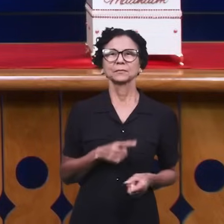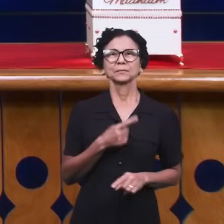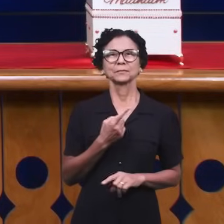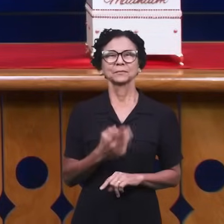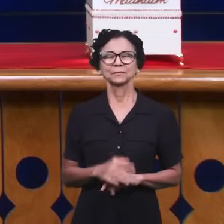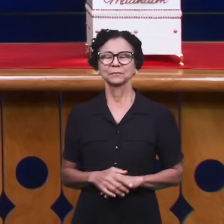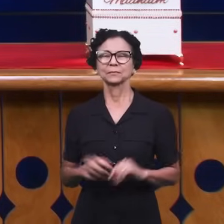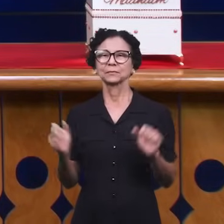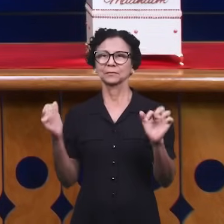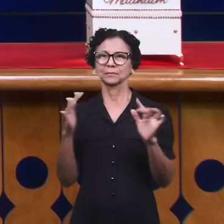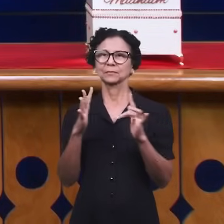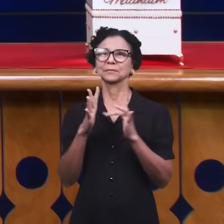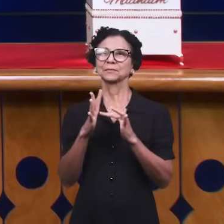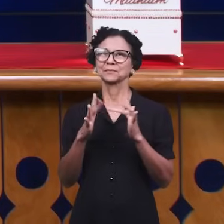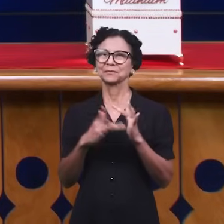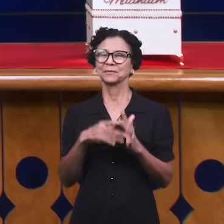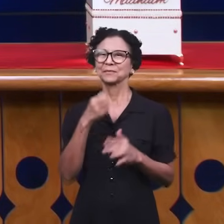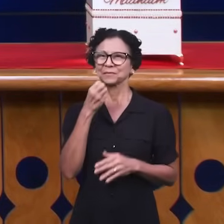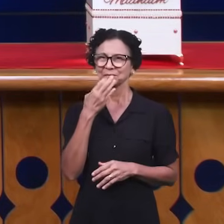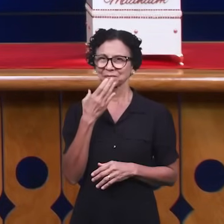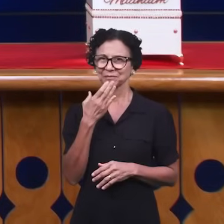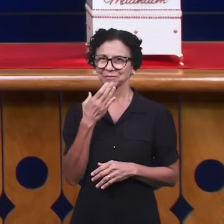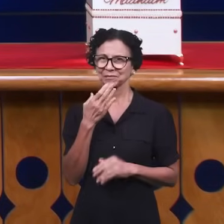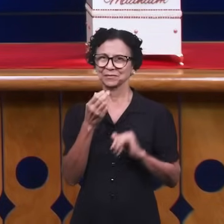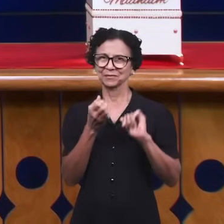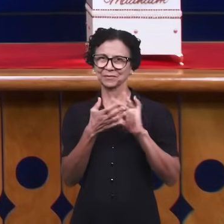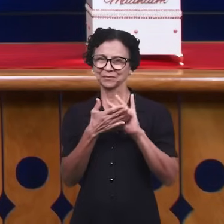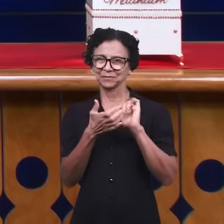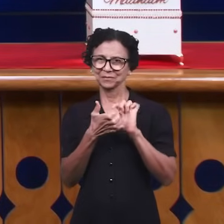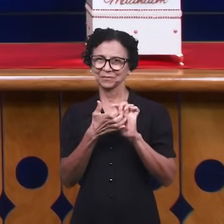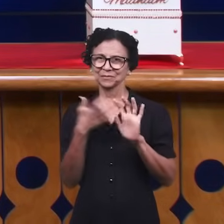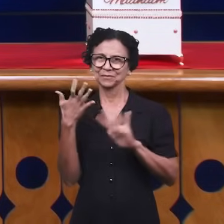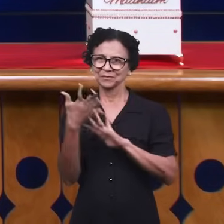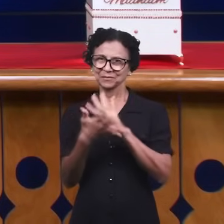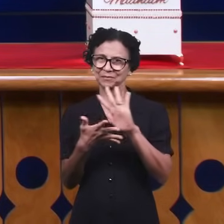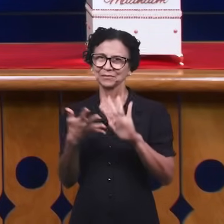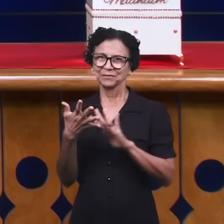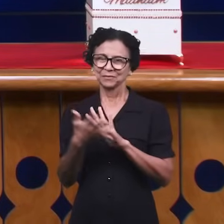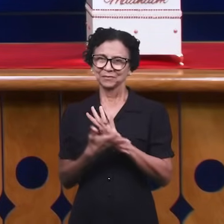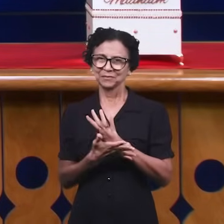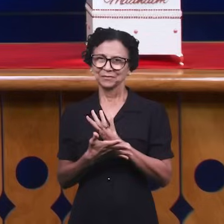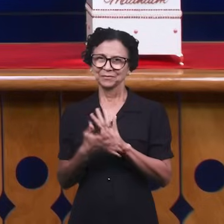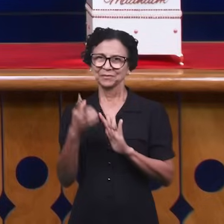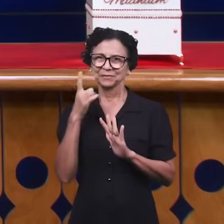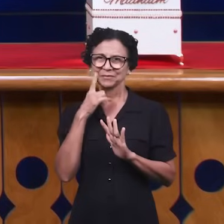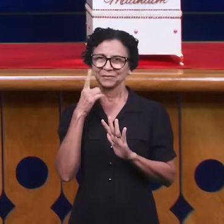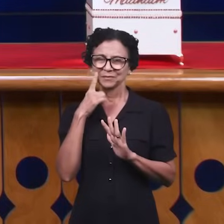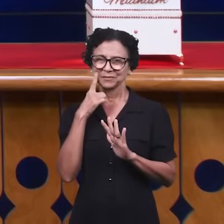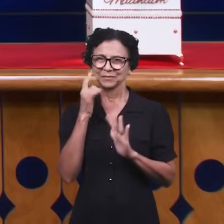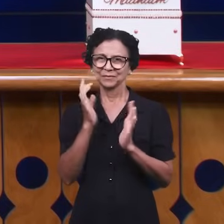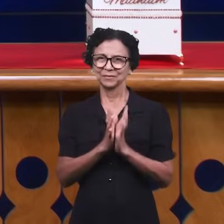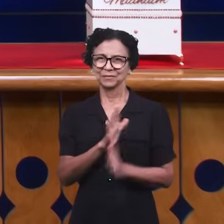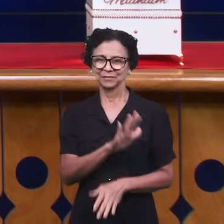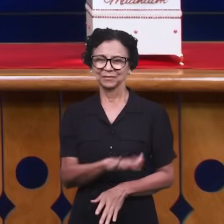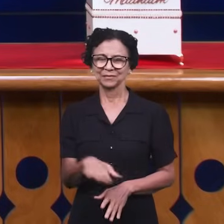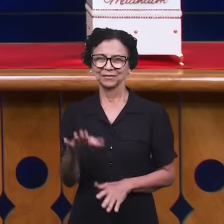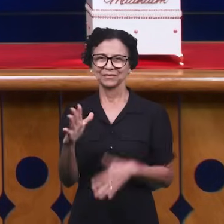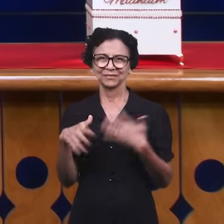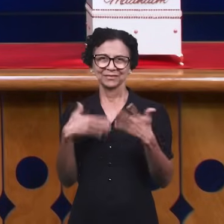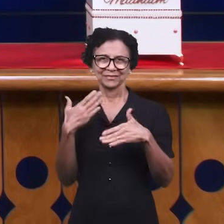Glória a Jesus. Bom é louvar ao Senhor e ouvir com alegria o louvor das nossas crianças, né? E vamos continuar